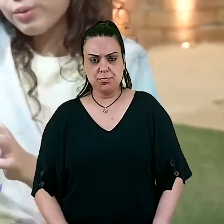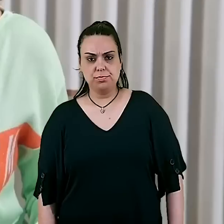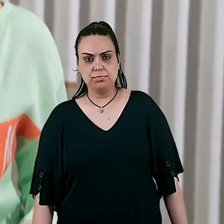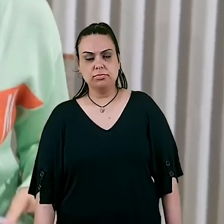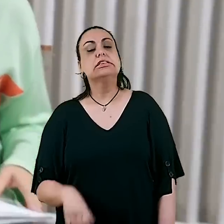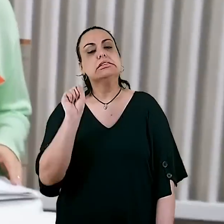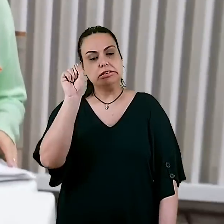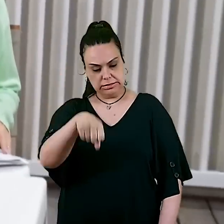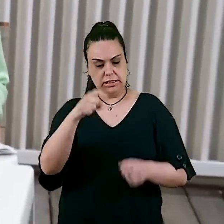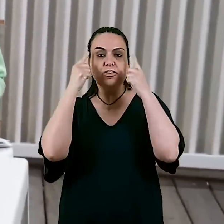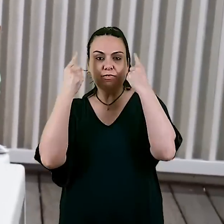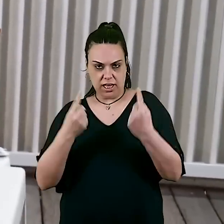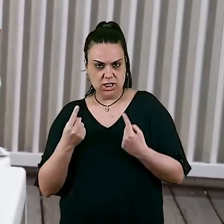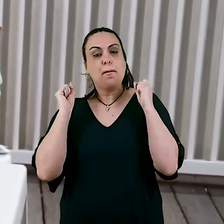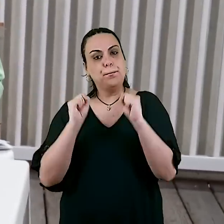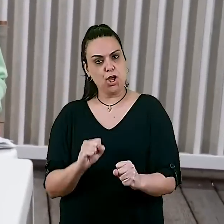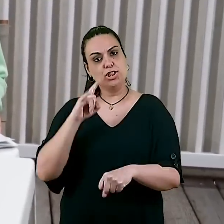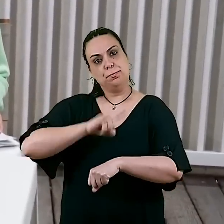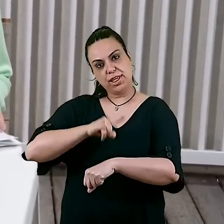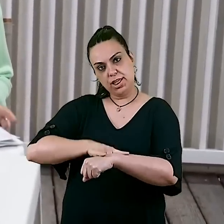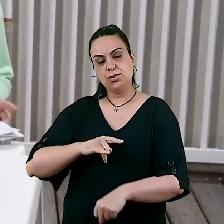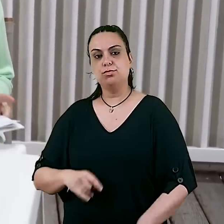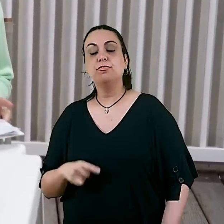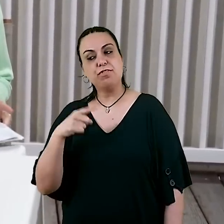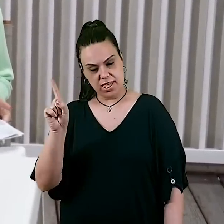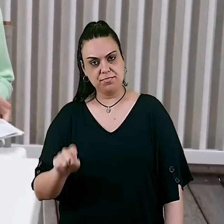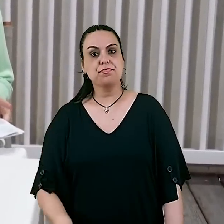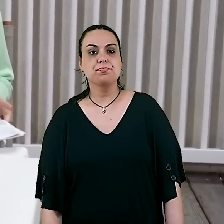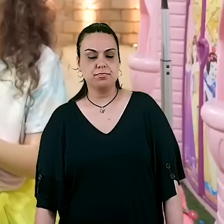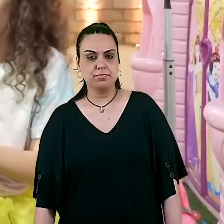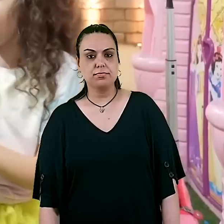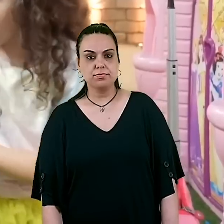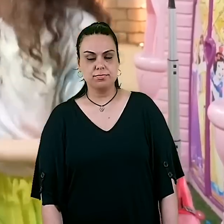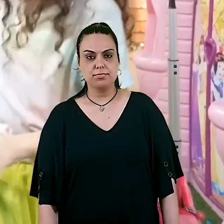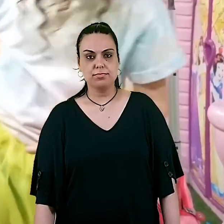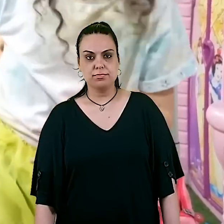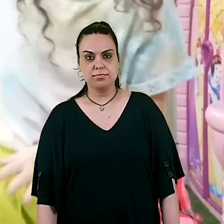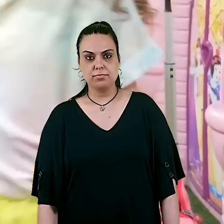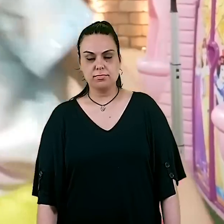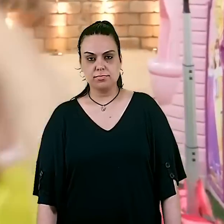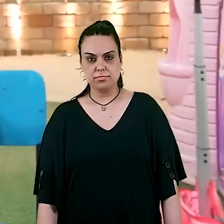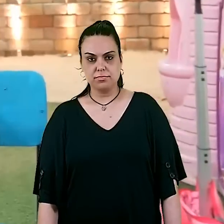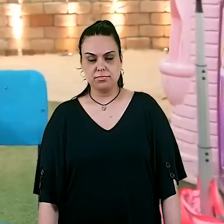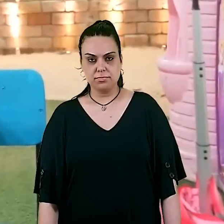banheiro? Sim, Valentina, você pode ir no banheiro. Vá lá, por favor. Tá bom, posso ir. Tá.